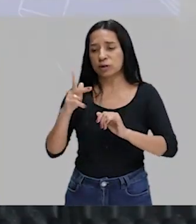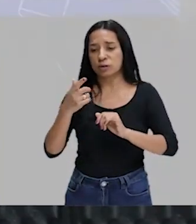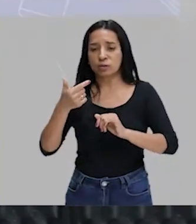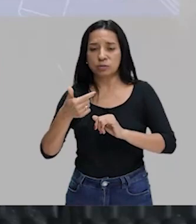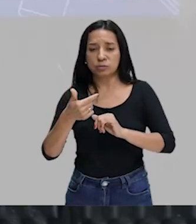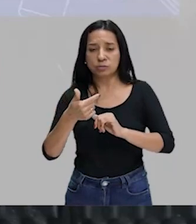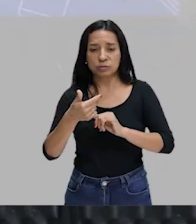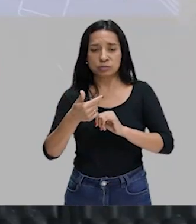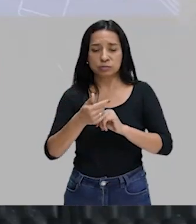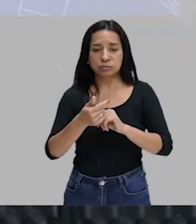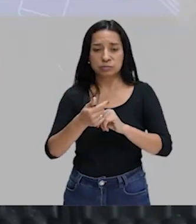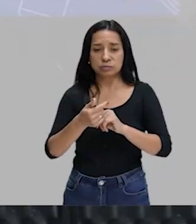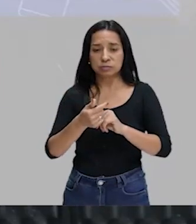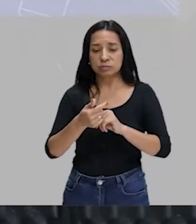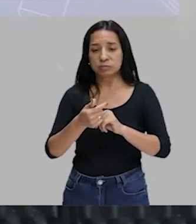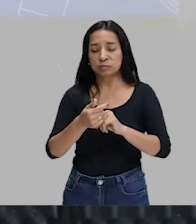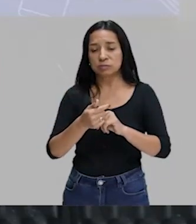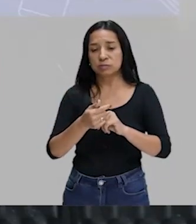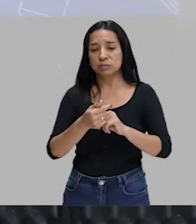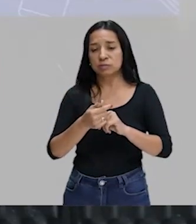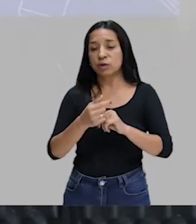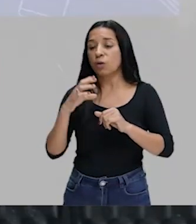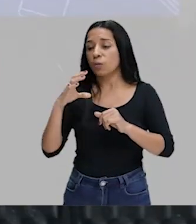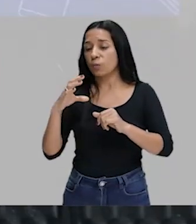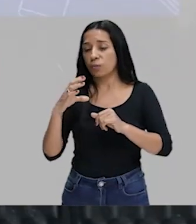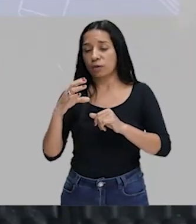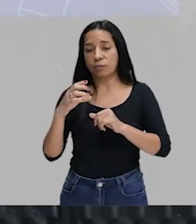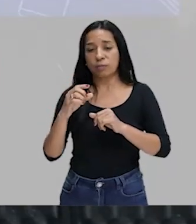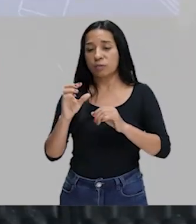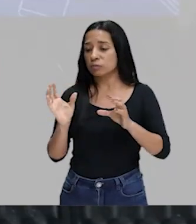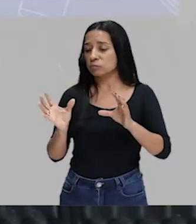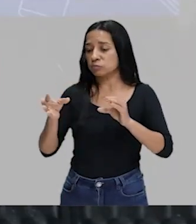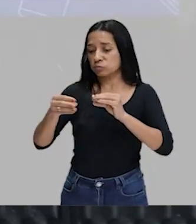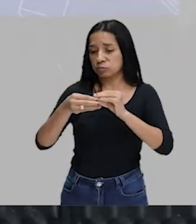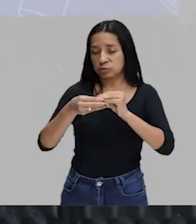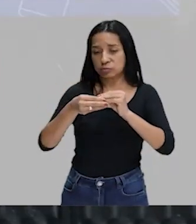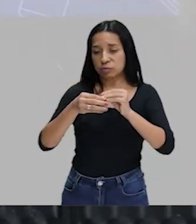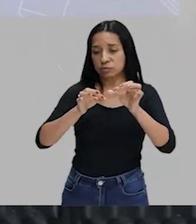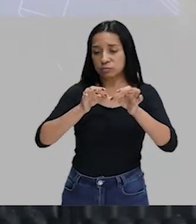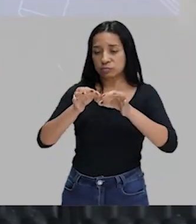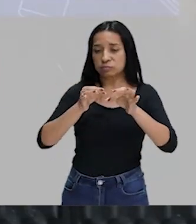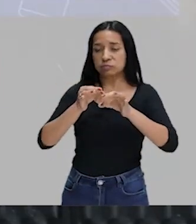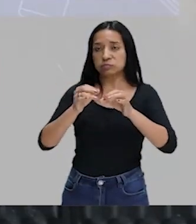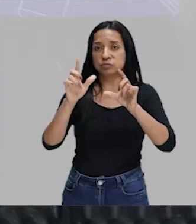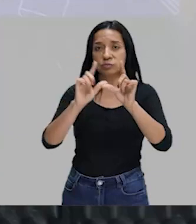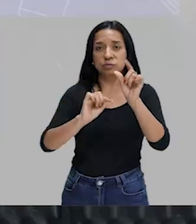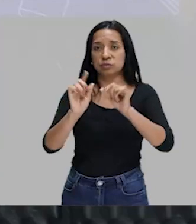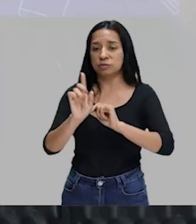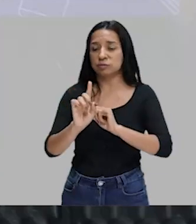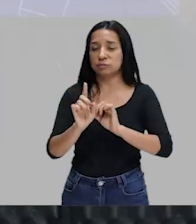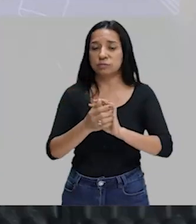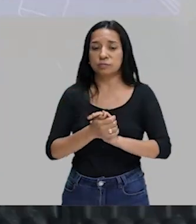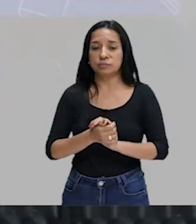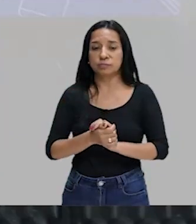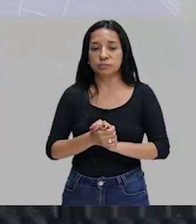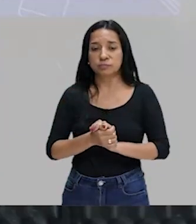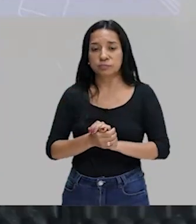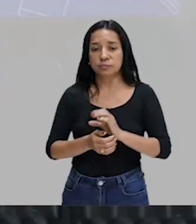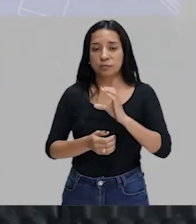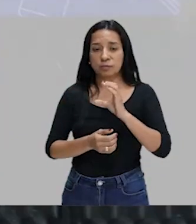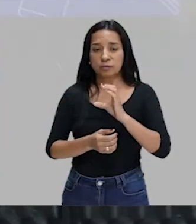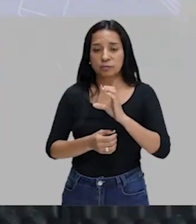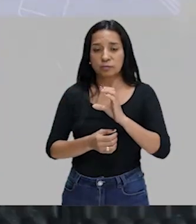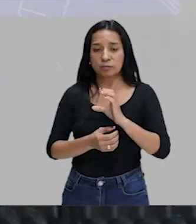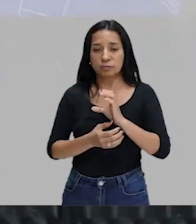não, certo? O carbono ele não faz parte da formação de uma estrela, certo? A letra C,